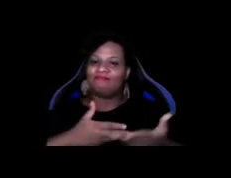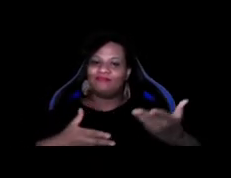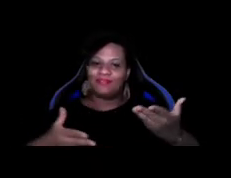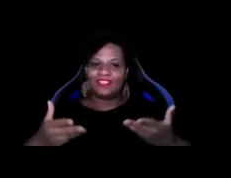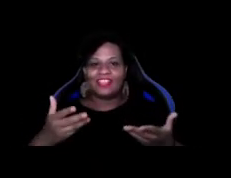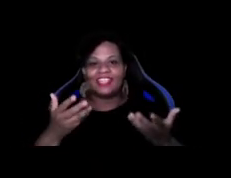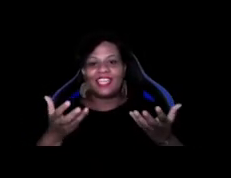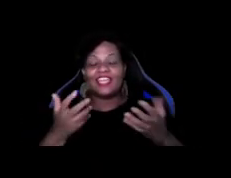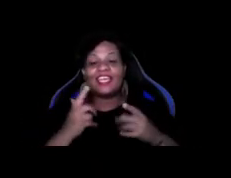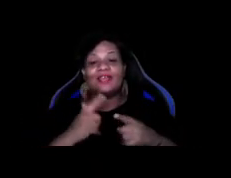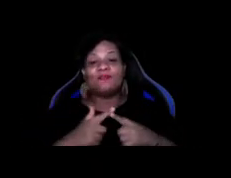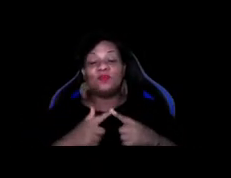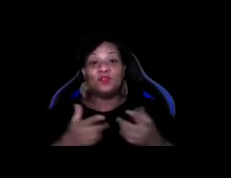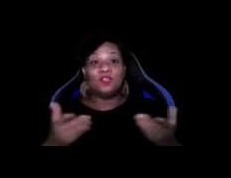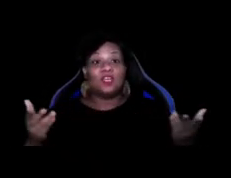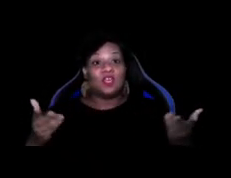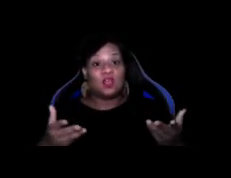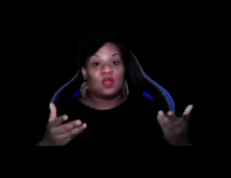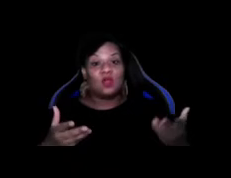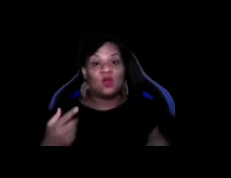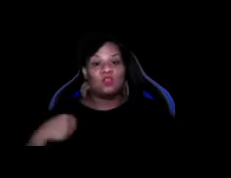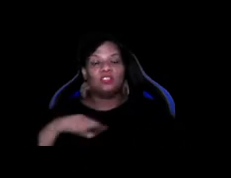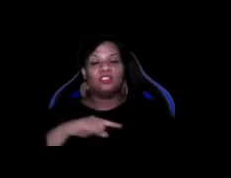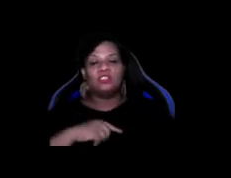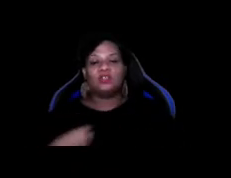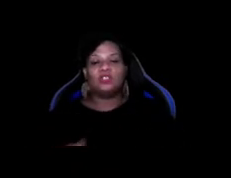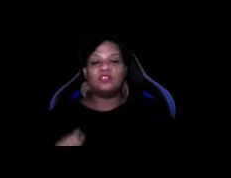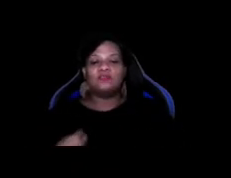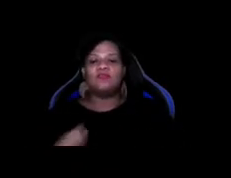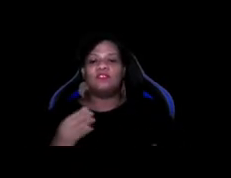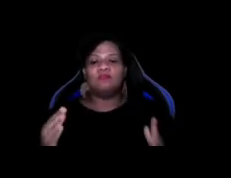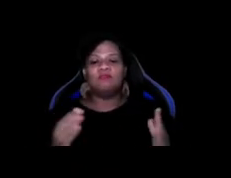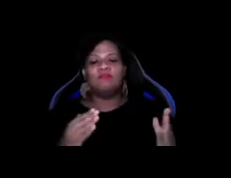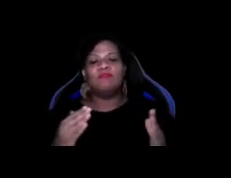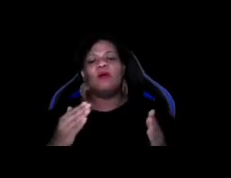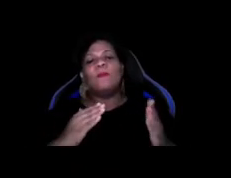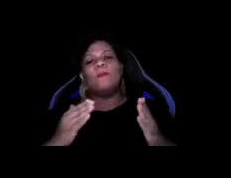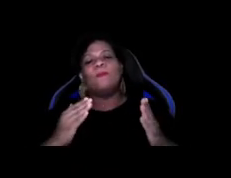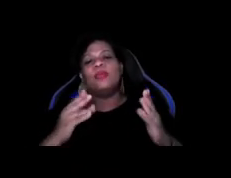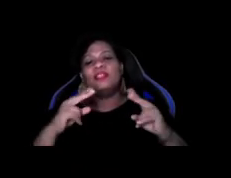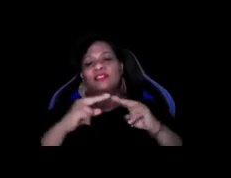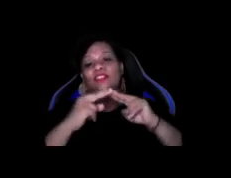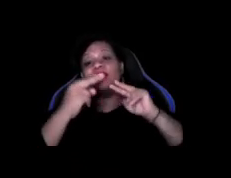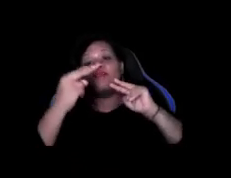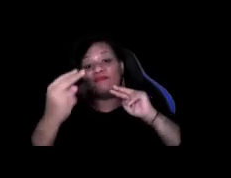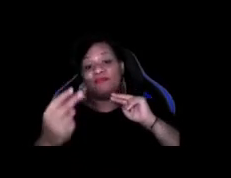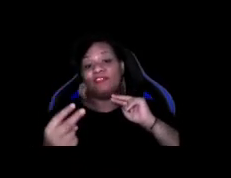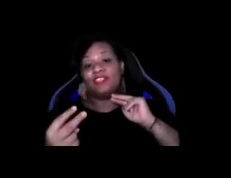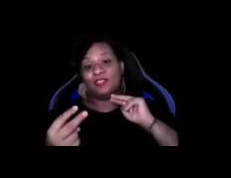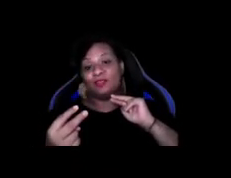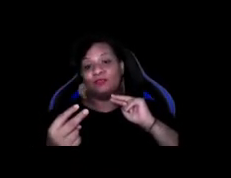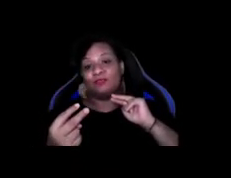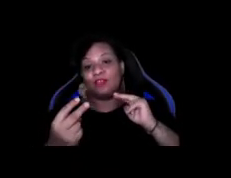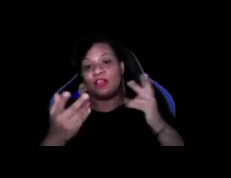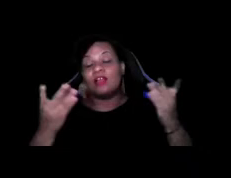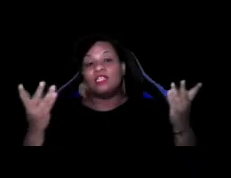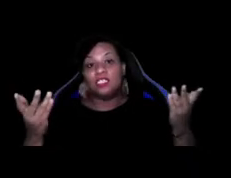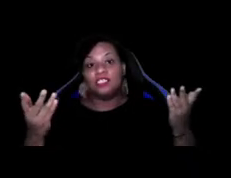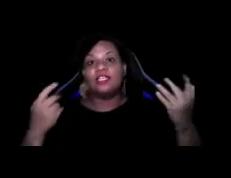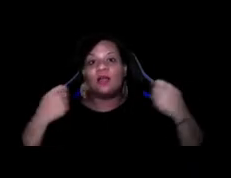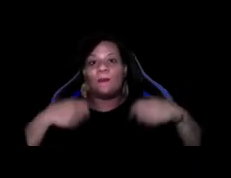ou não, hoje em dia a gente está vivendo de modo remoto, virtual. Então, nós precisamos mesmo assim